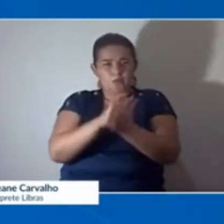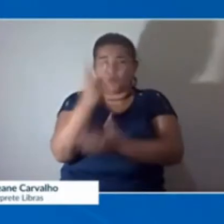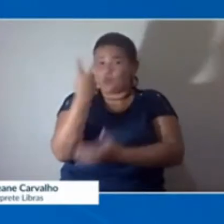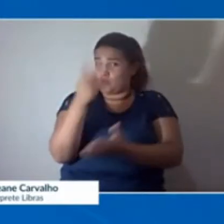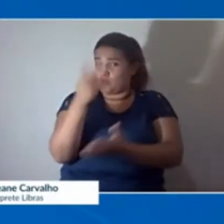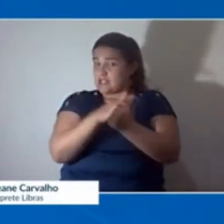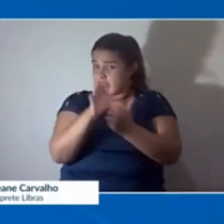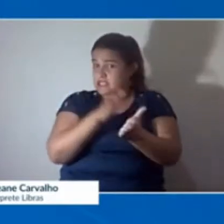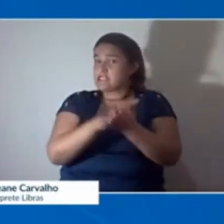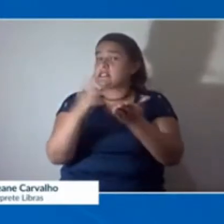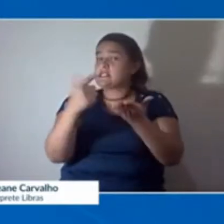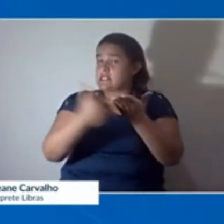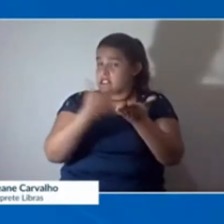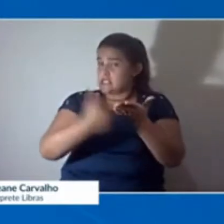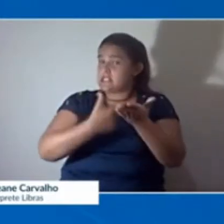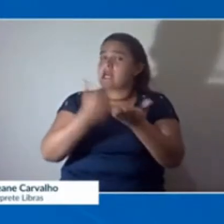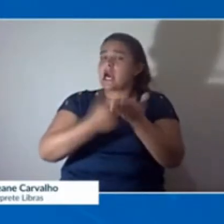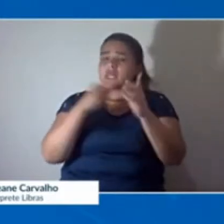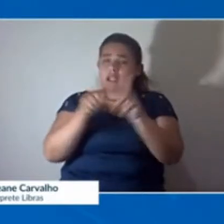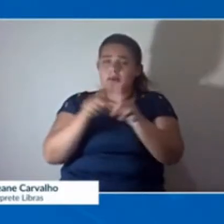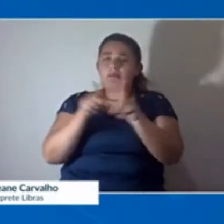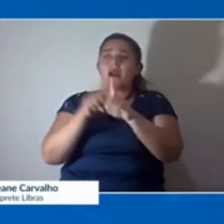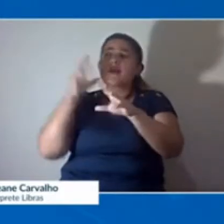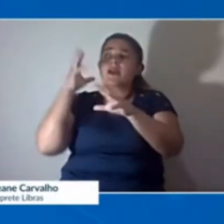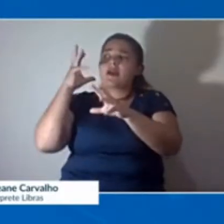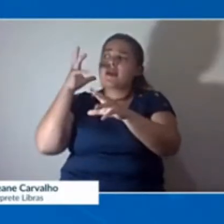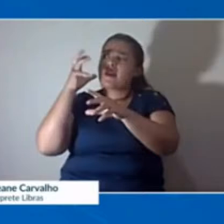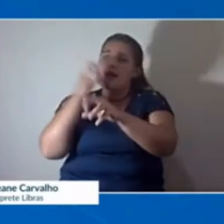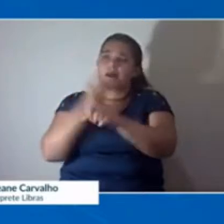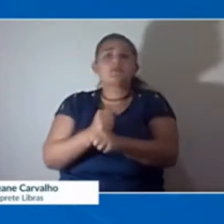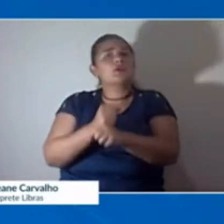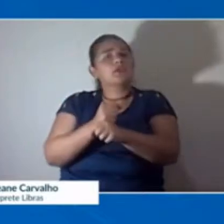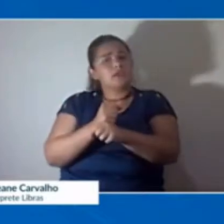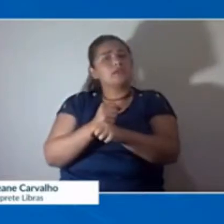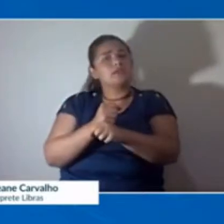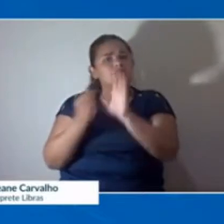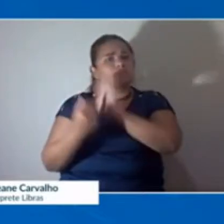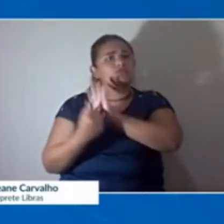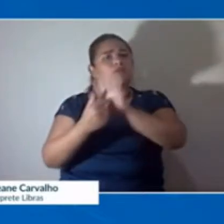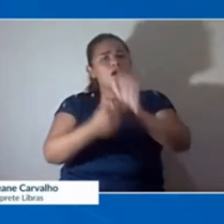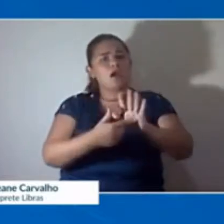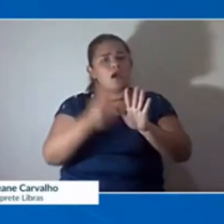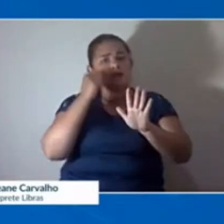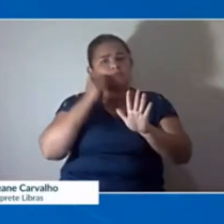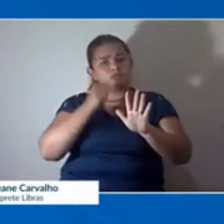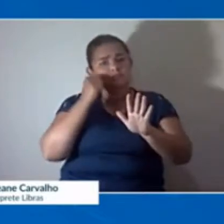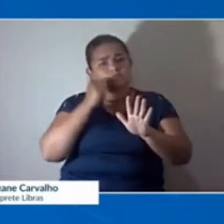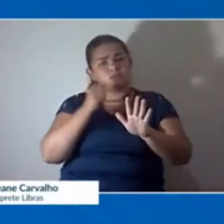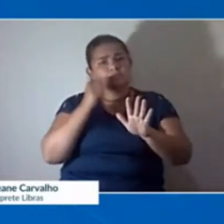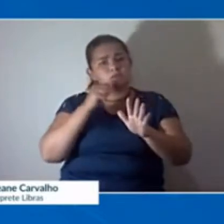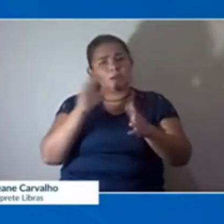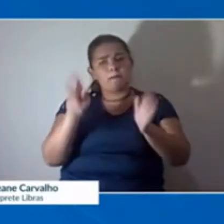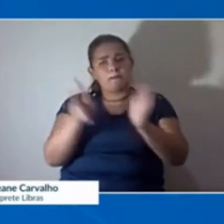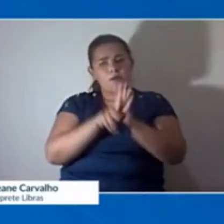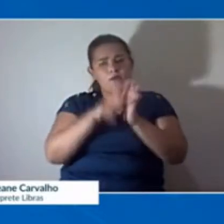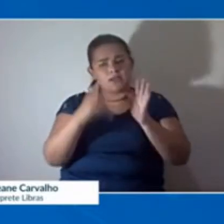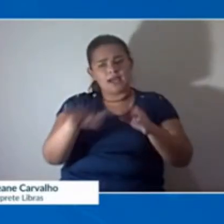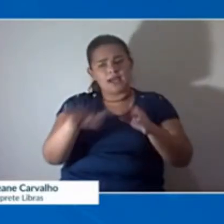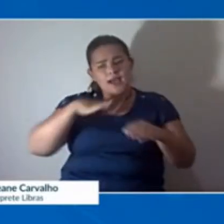também buscando recuperar as mulheres no cinema, não é?